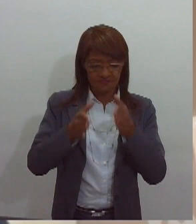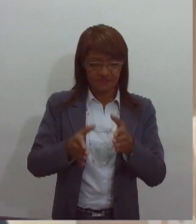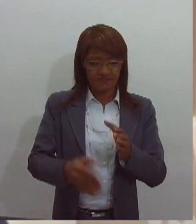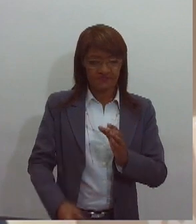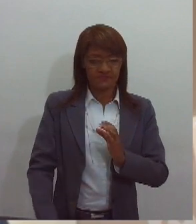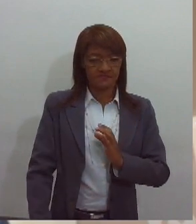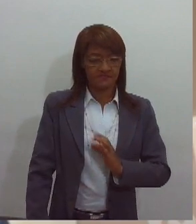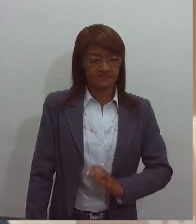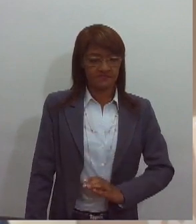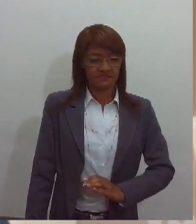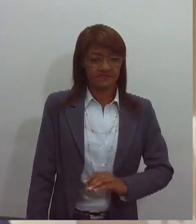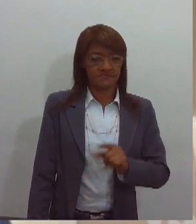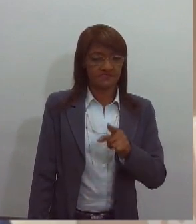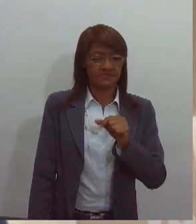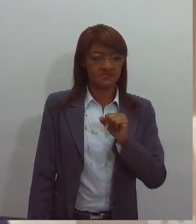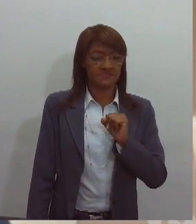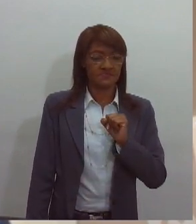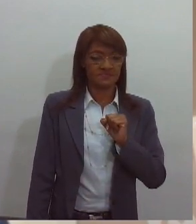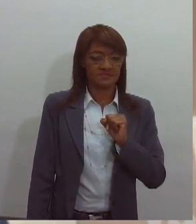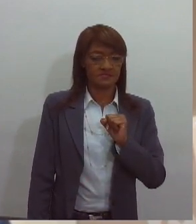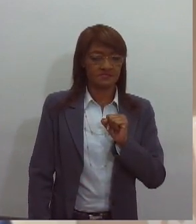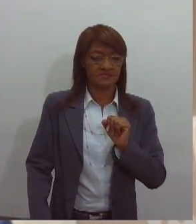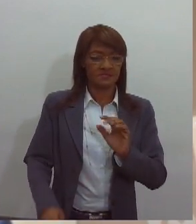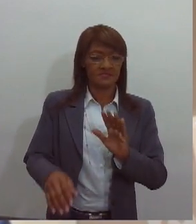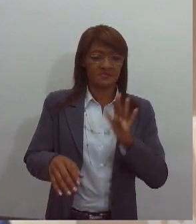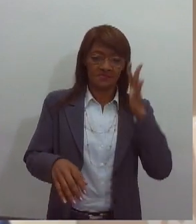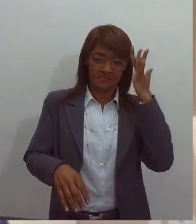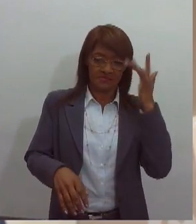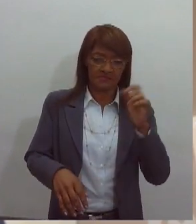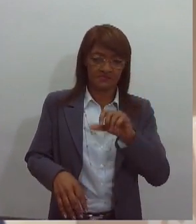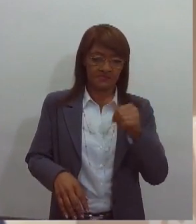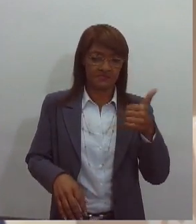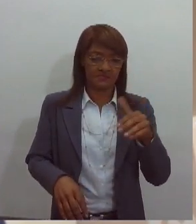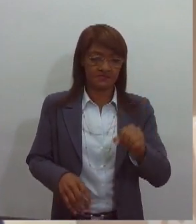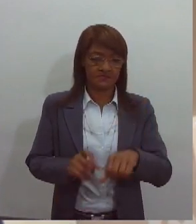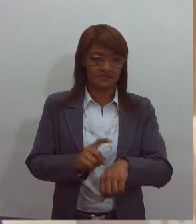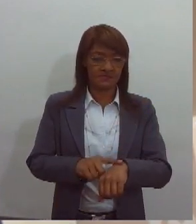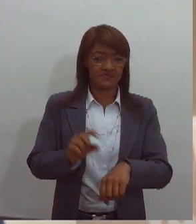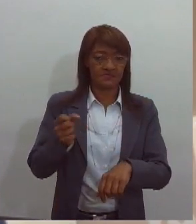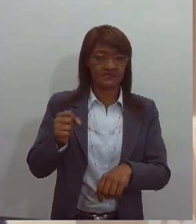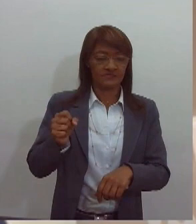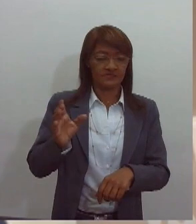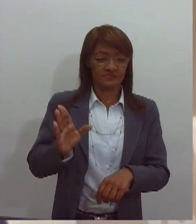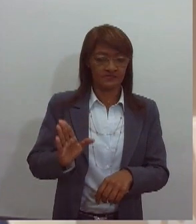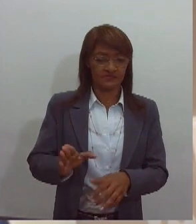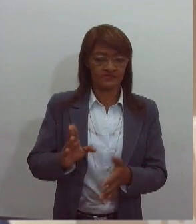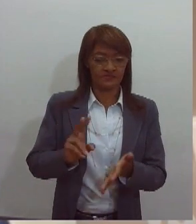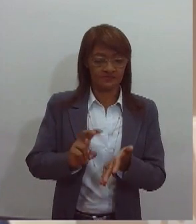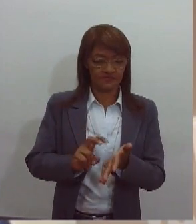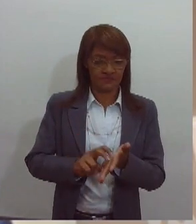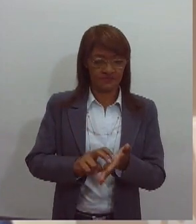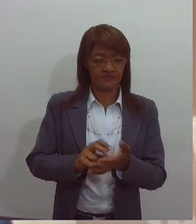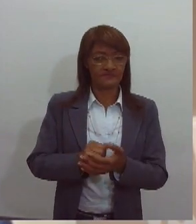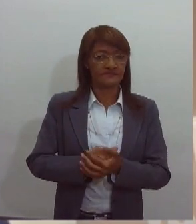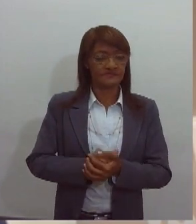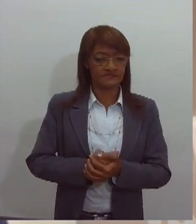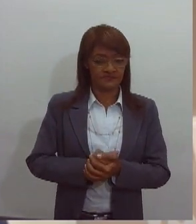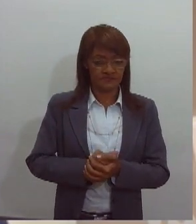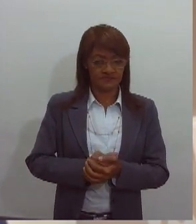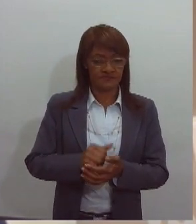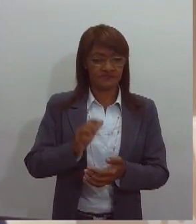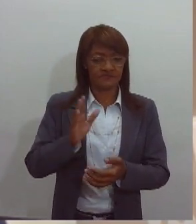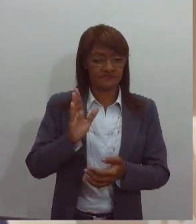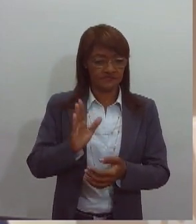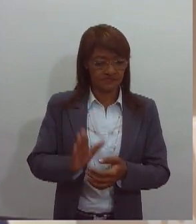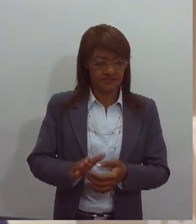A programação ela vai se iniciar amanhã, dia 10, às 8h30 da manhã, com abertura pelo presidente da Ancit, o Johan Dantas, que